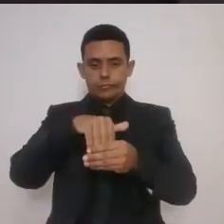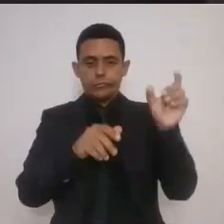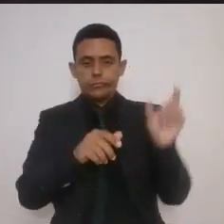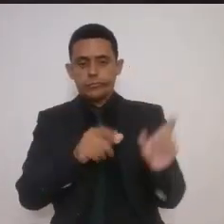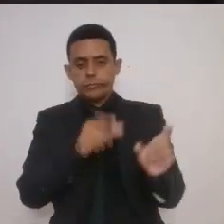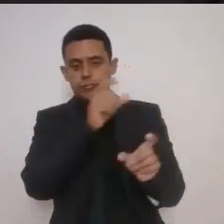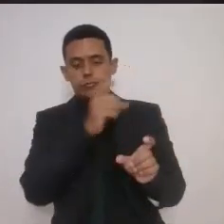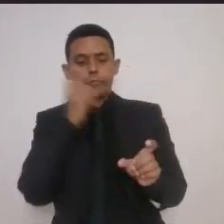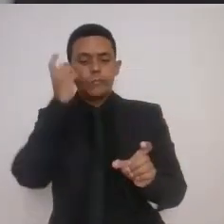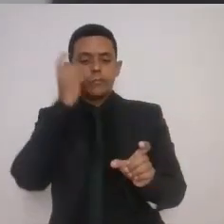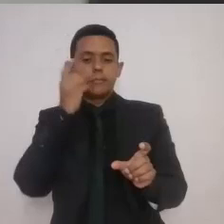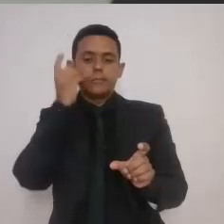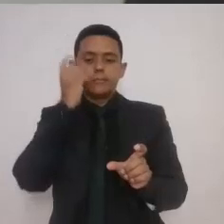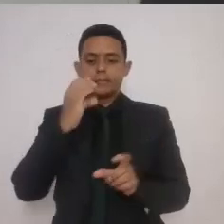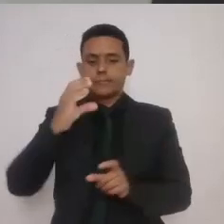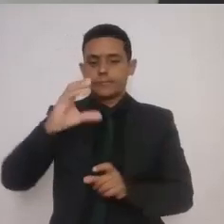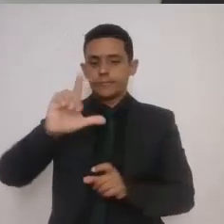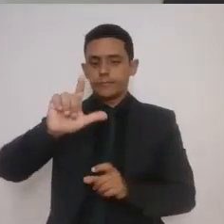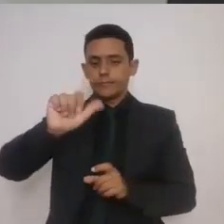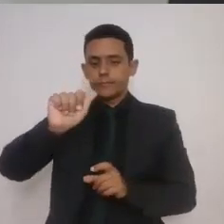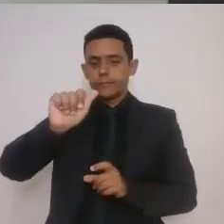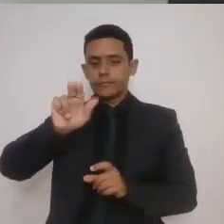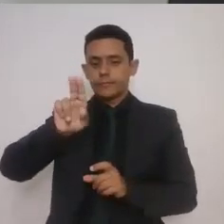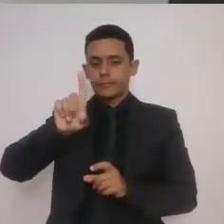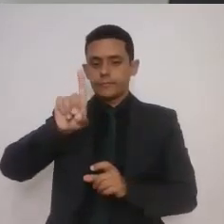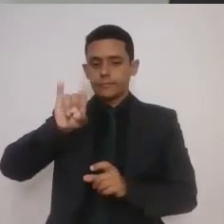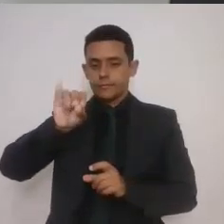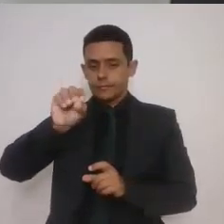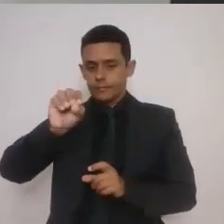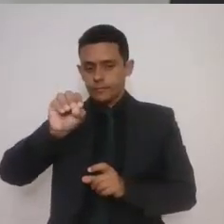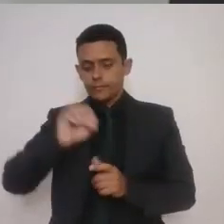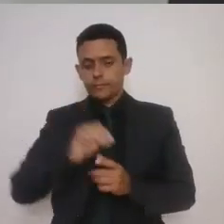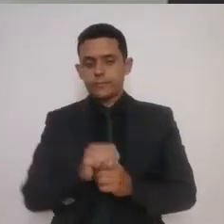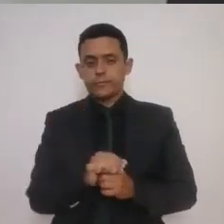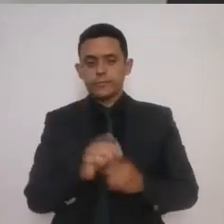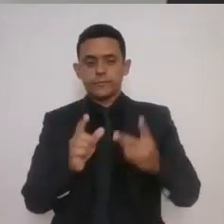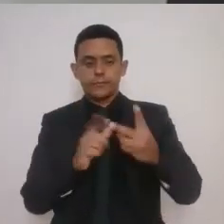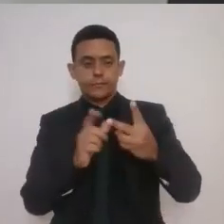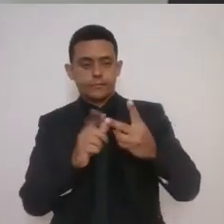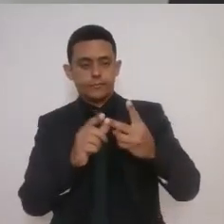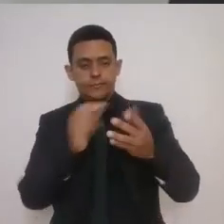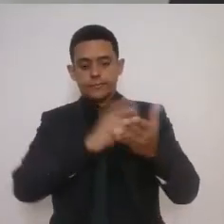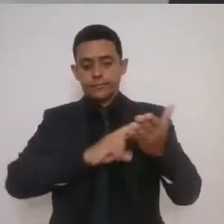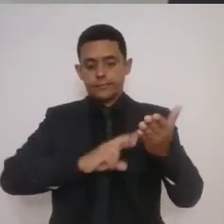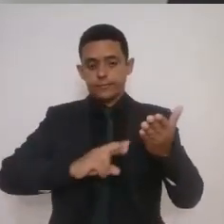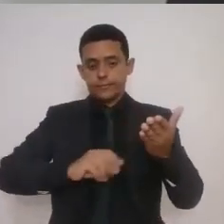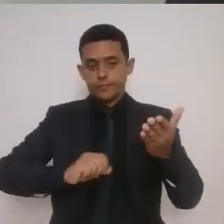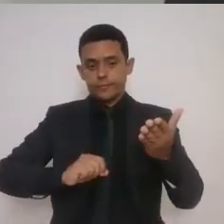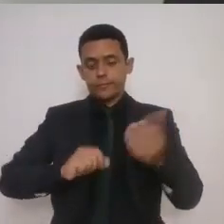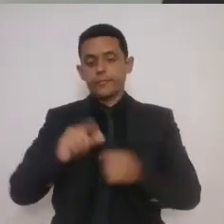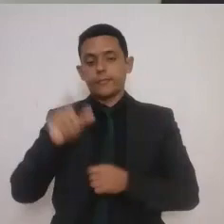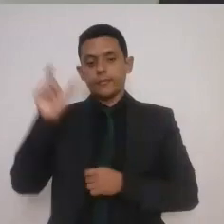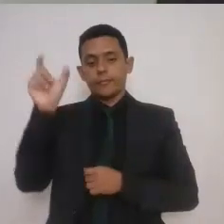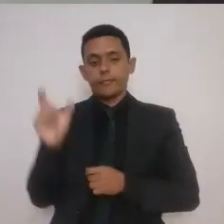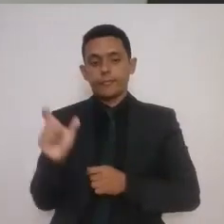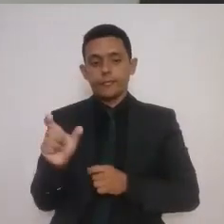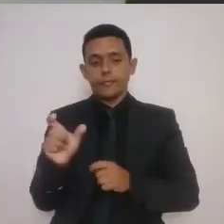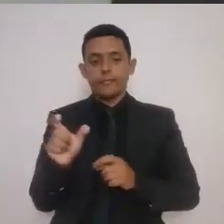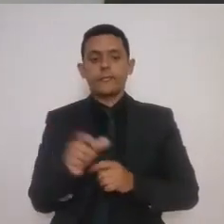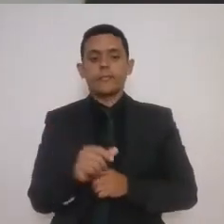no segundo, da relatoria do desembargador Vivaldo, eu estou no mesmo sentido,